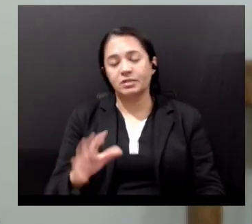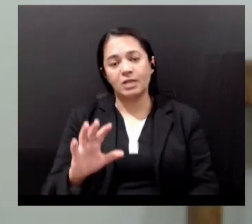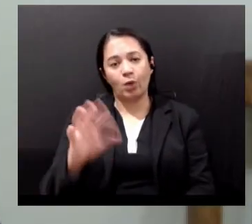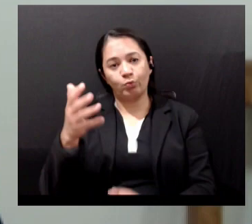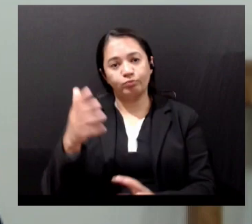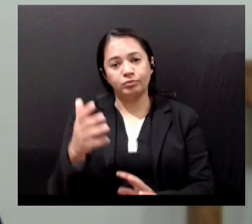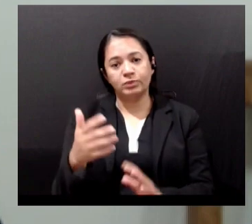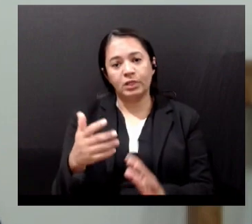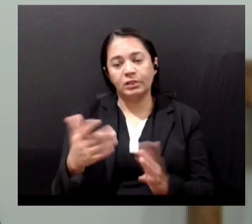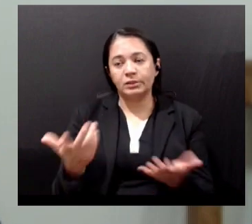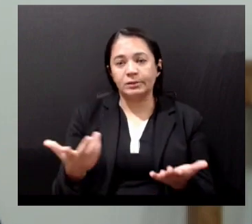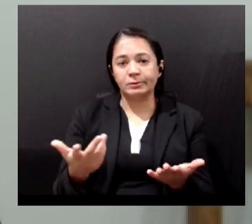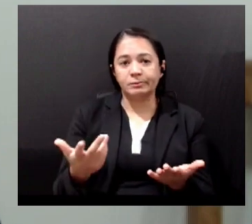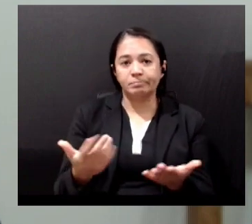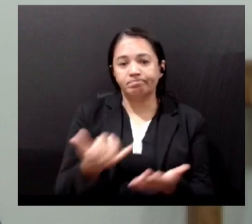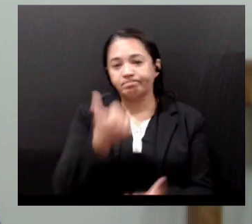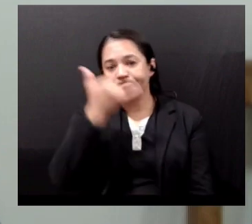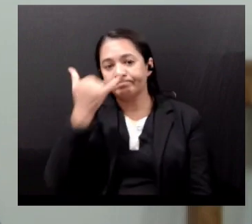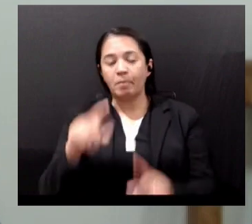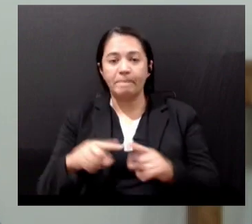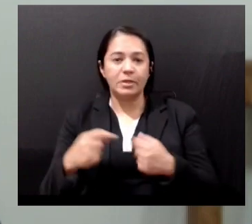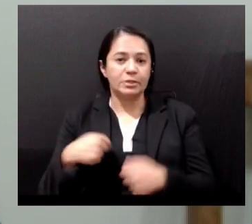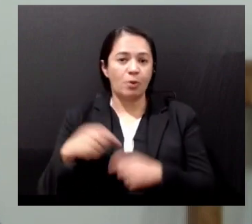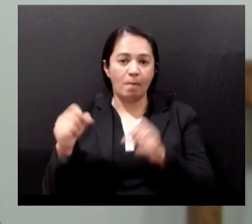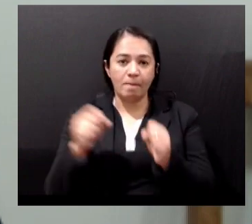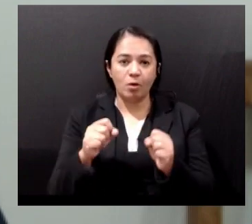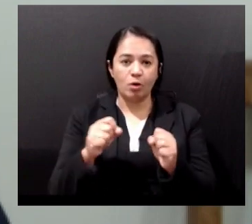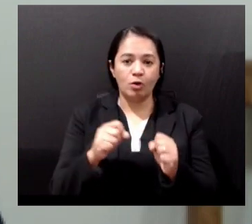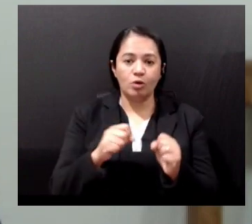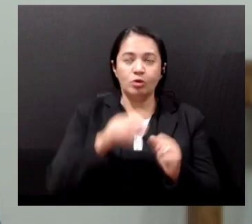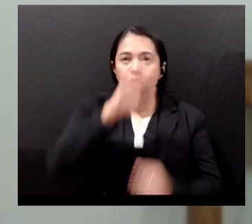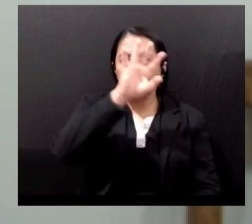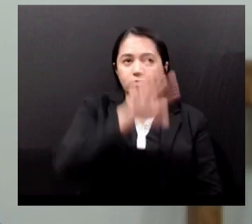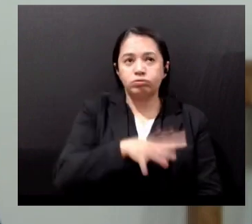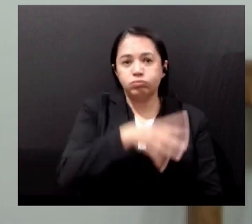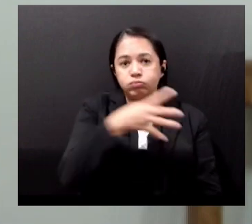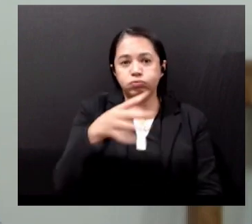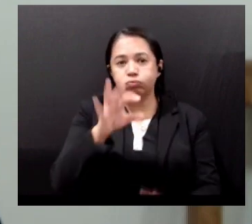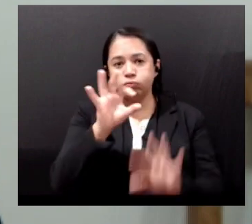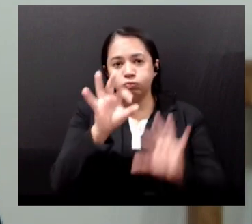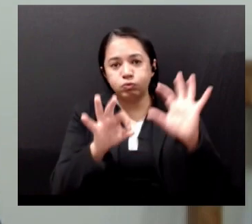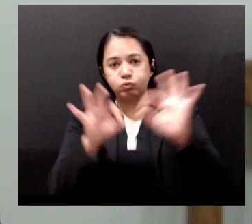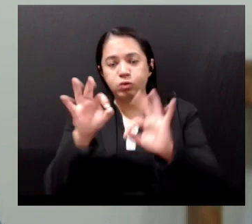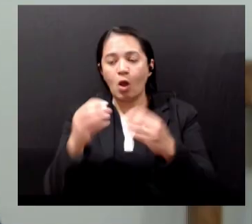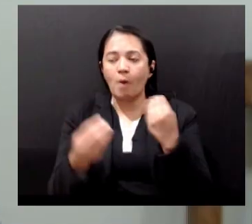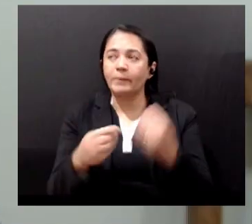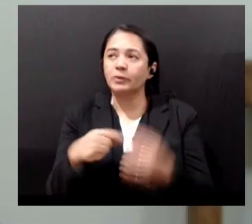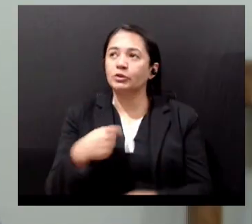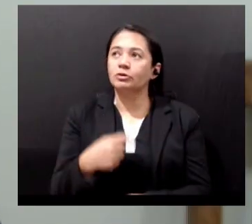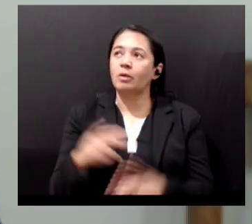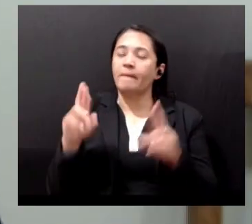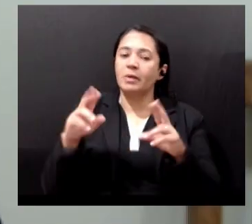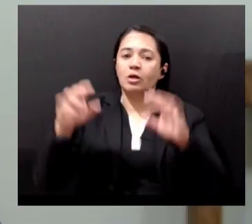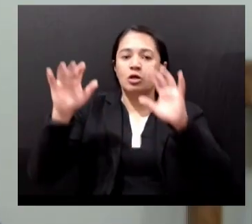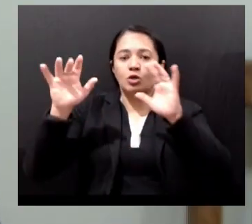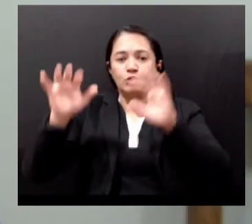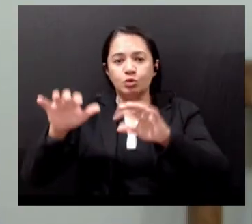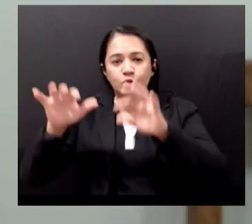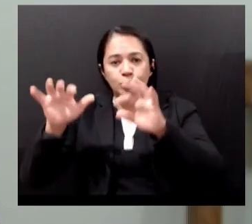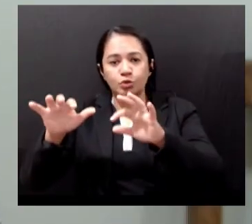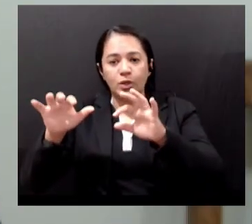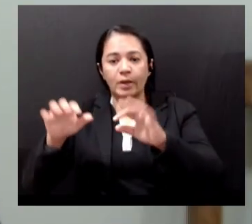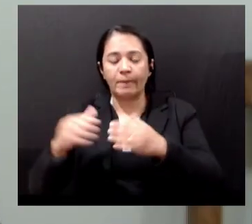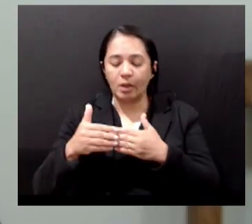previsão, eu posso montar um panorama do que nós esperamos de chuva, de